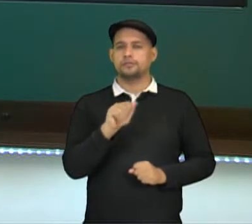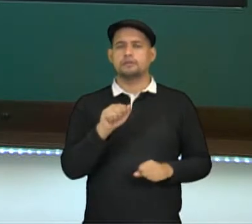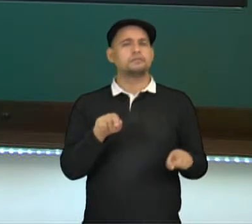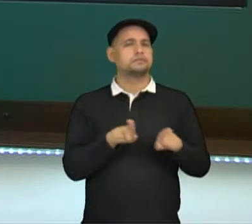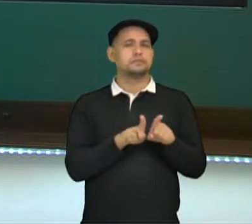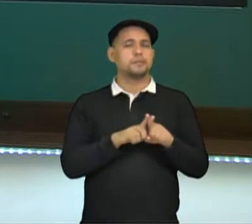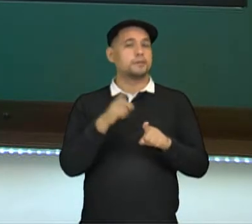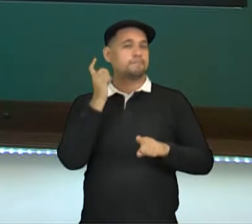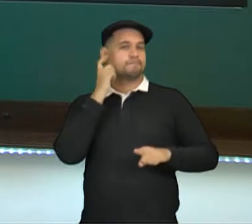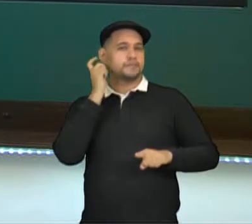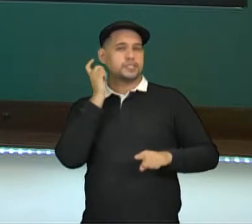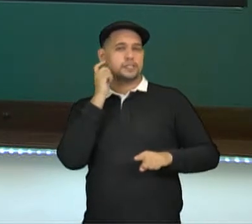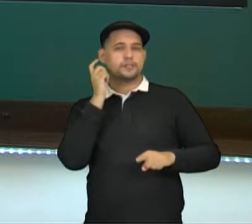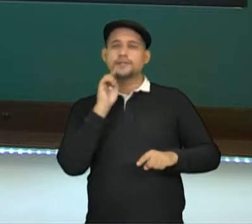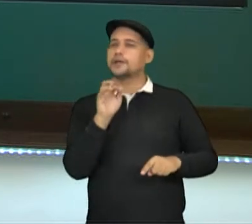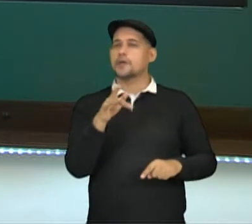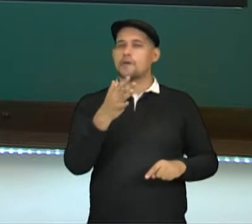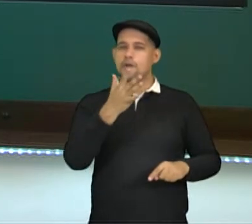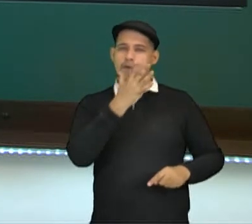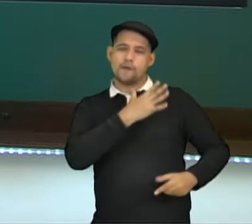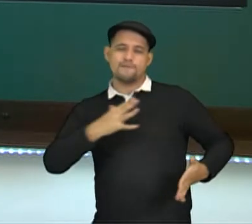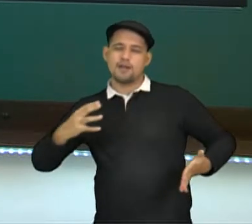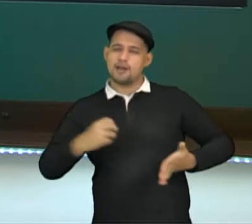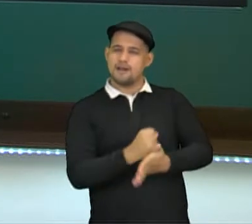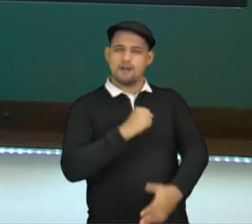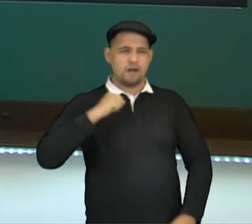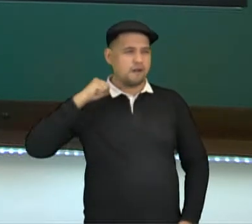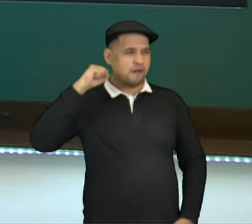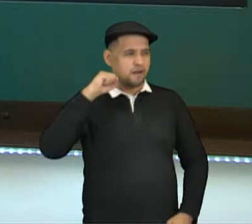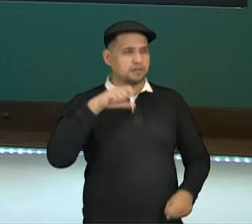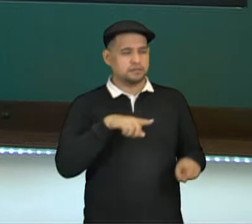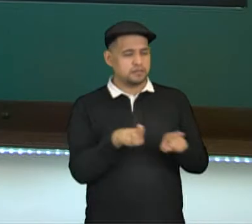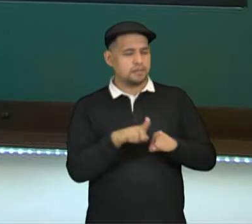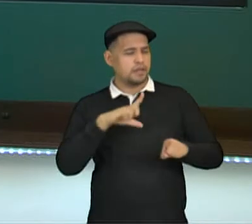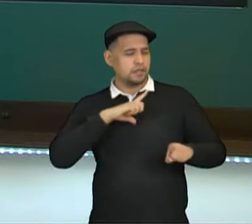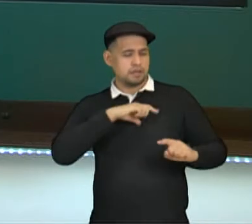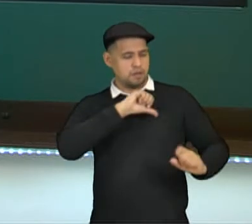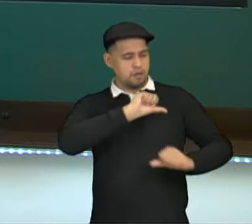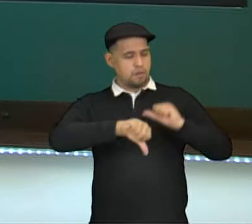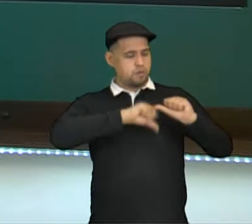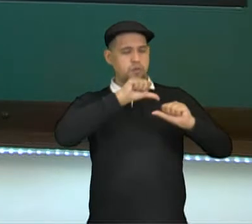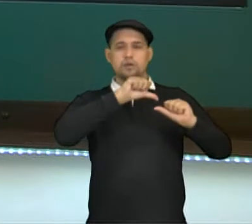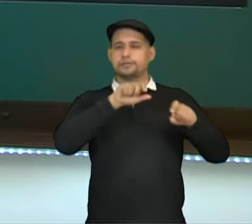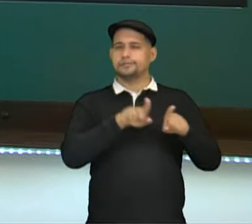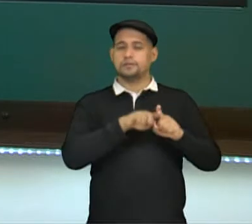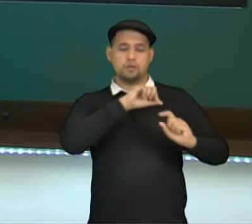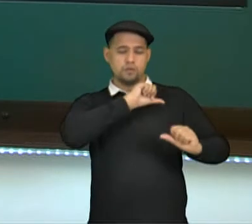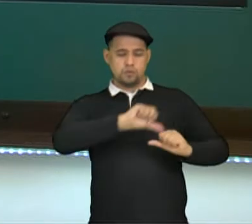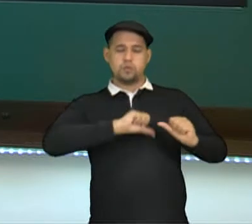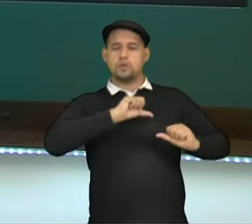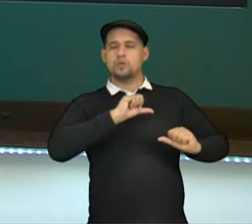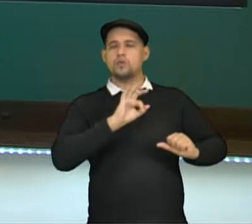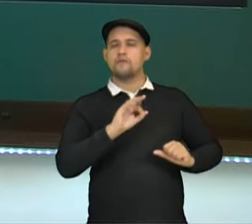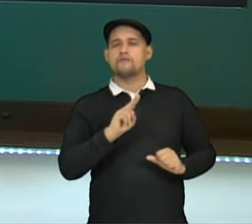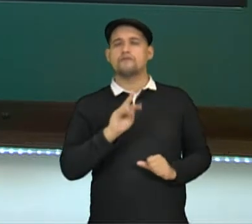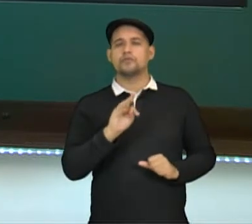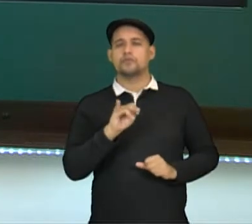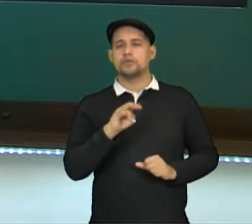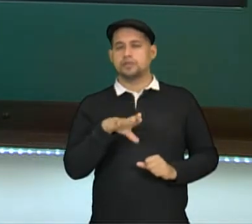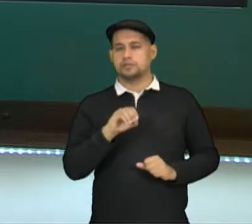colocando heróis. Eles como se fossem grandes heróis dessa revolução que eles estão encabeçando, que é a revolução do futurismo.